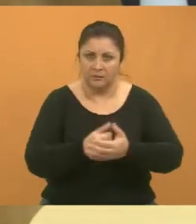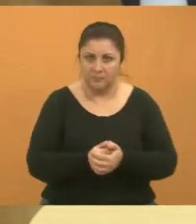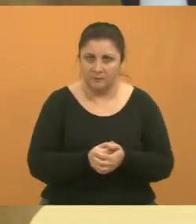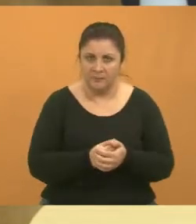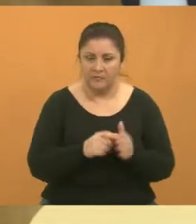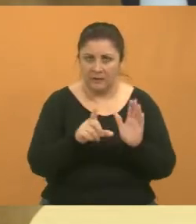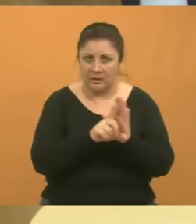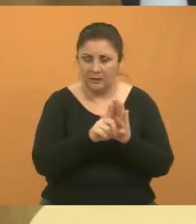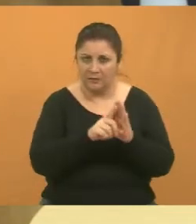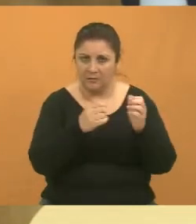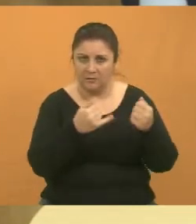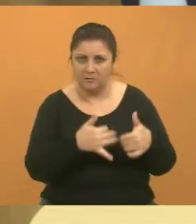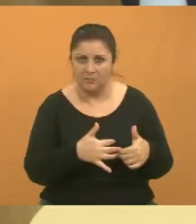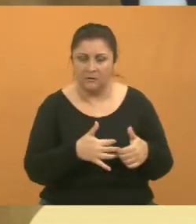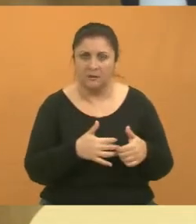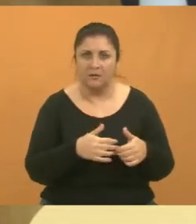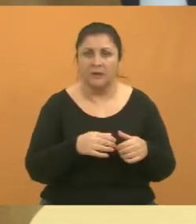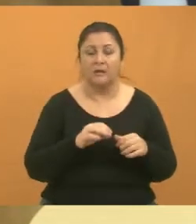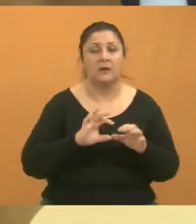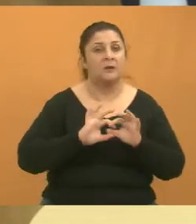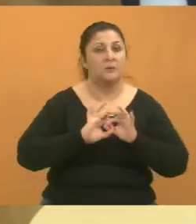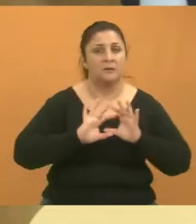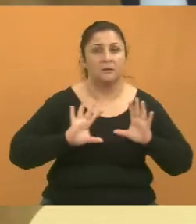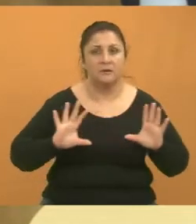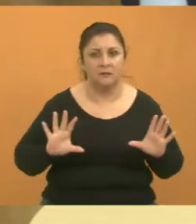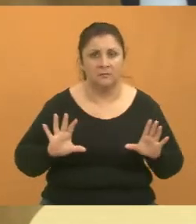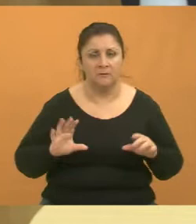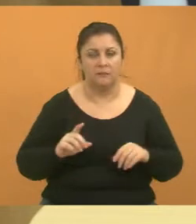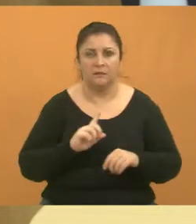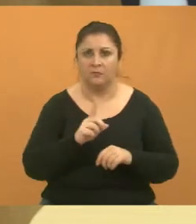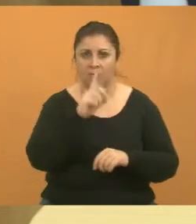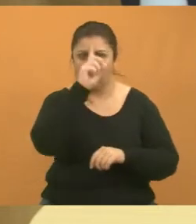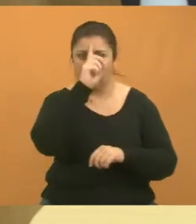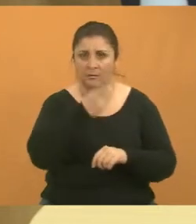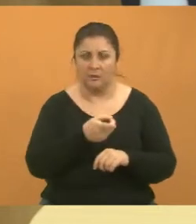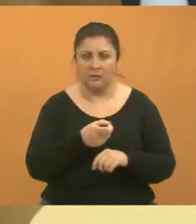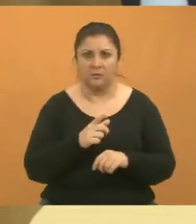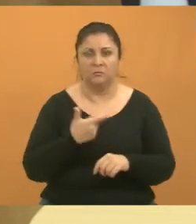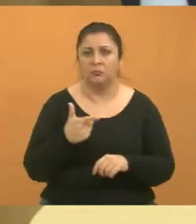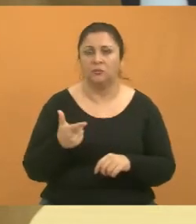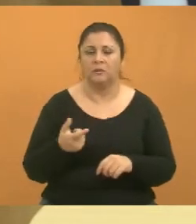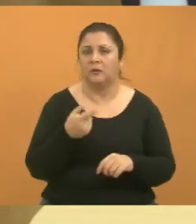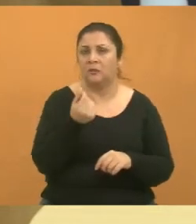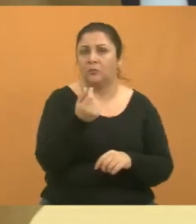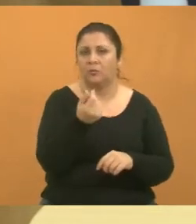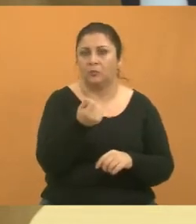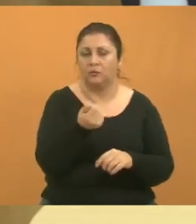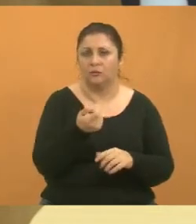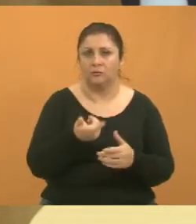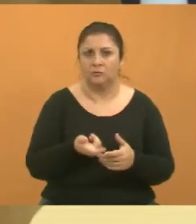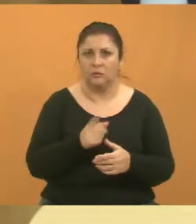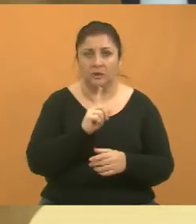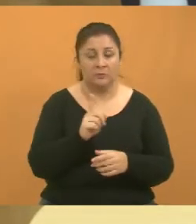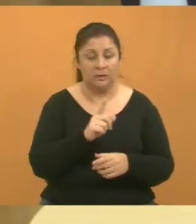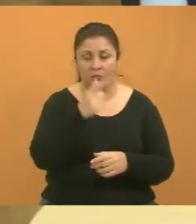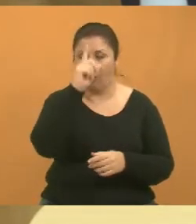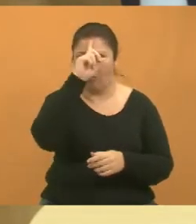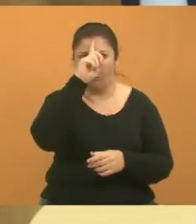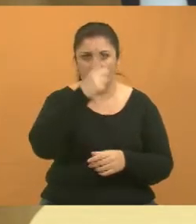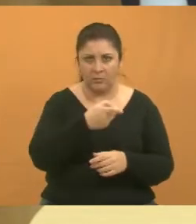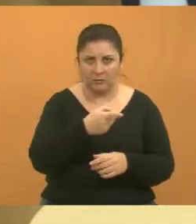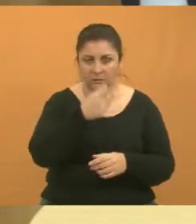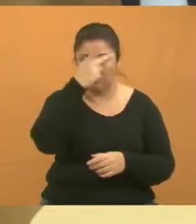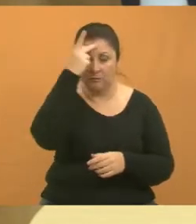lei são de natureza facultativa e não geram qualquer ônus ou obrigação